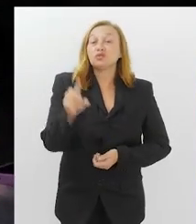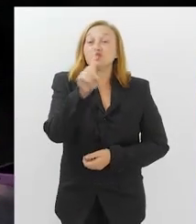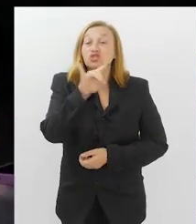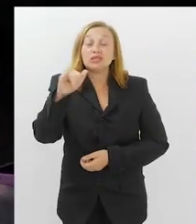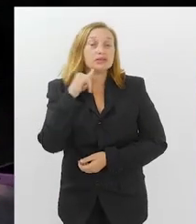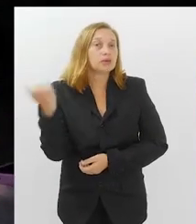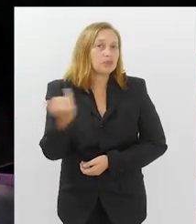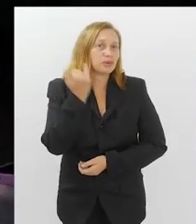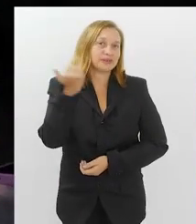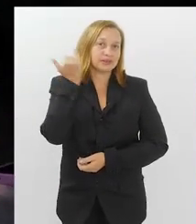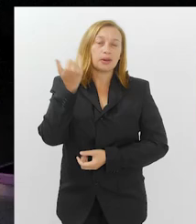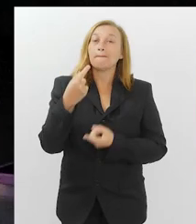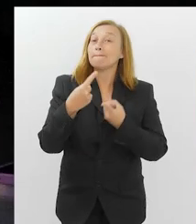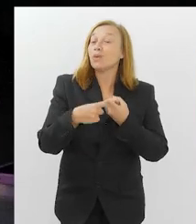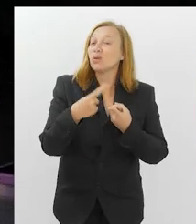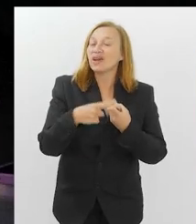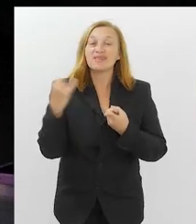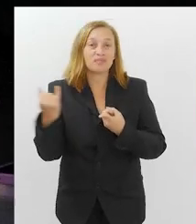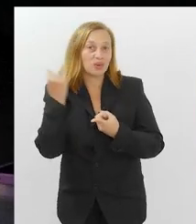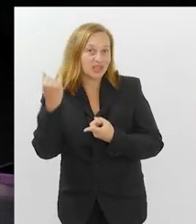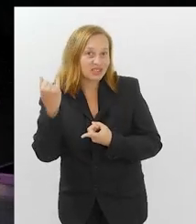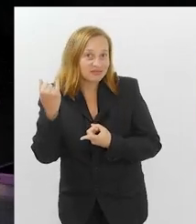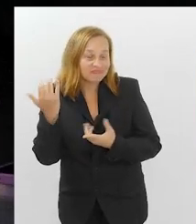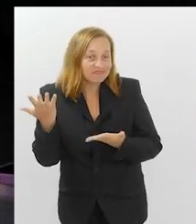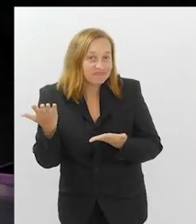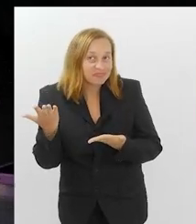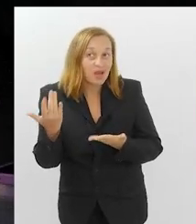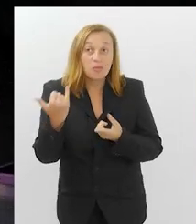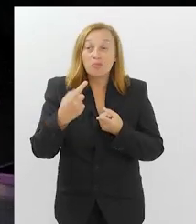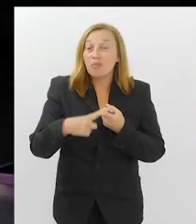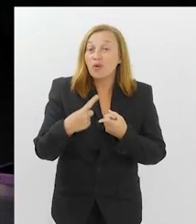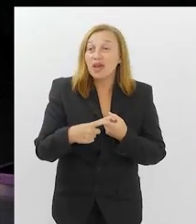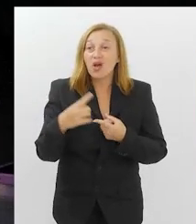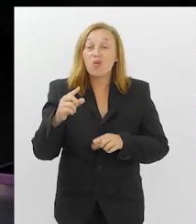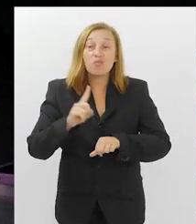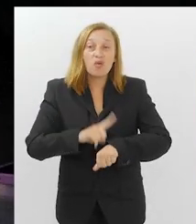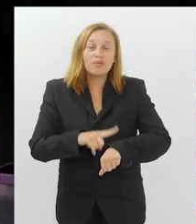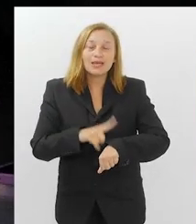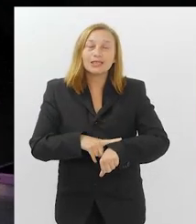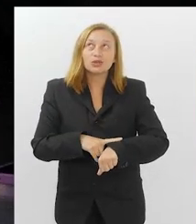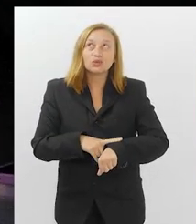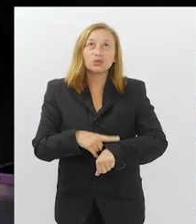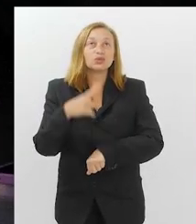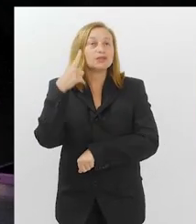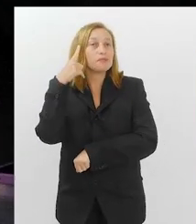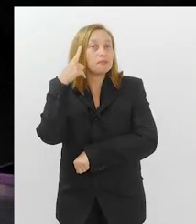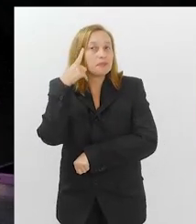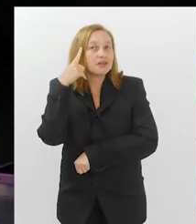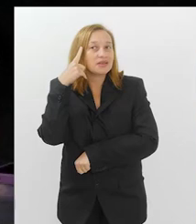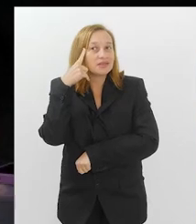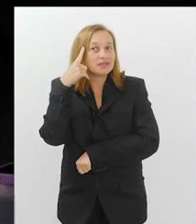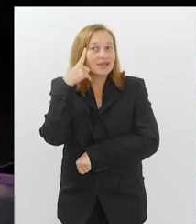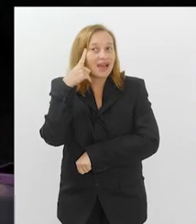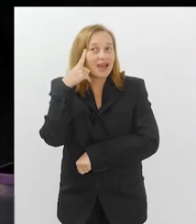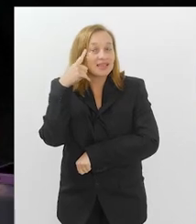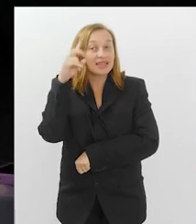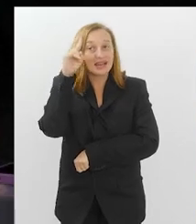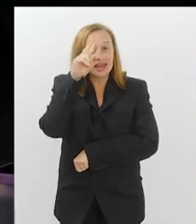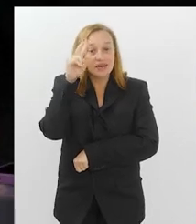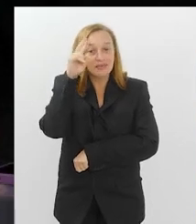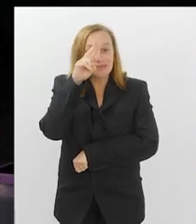são importantíssimas. Por que são importantes? Porque é o momento da gente ali rememorar,